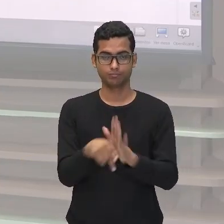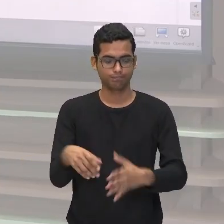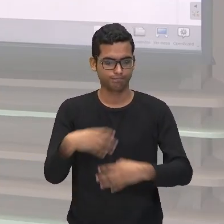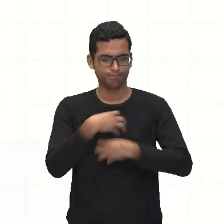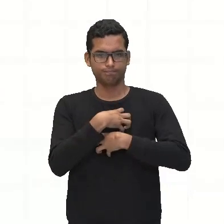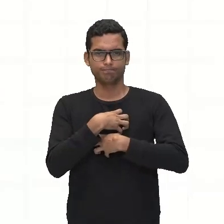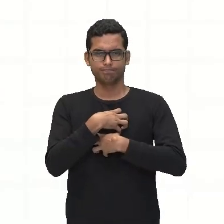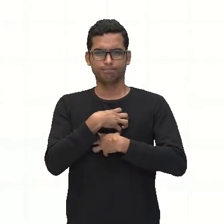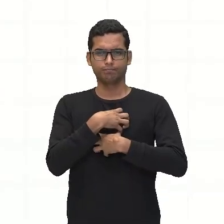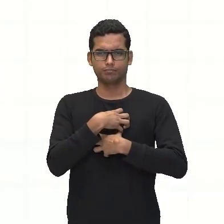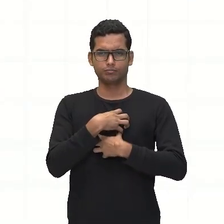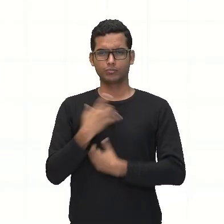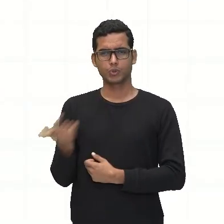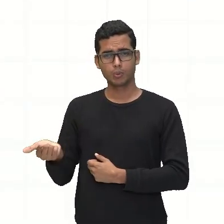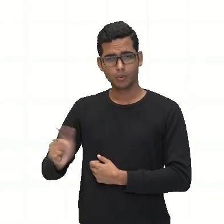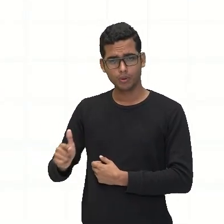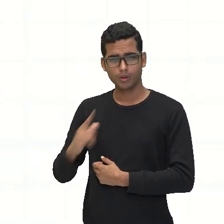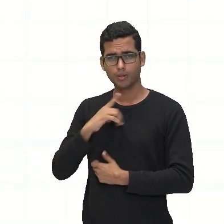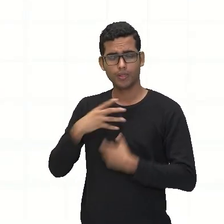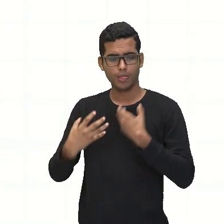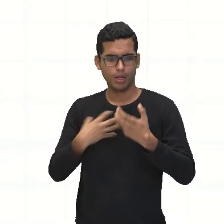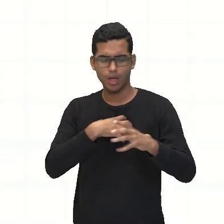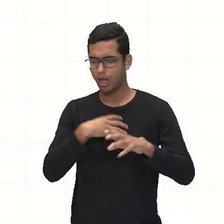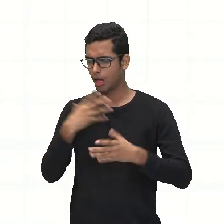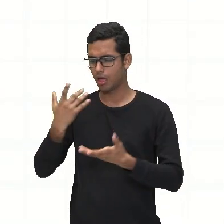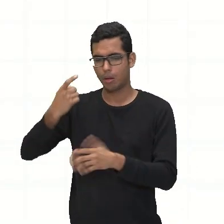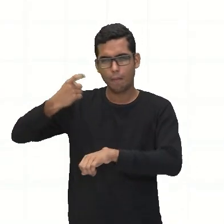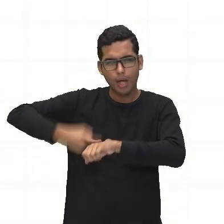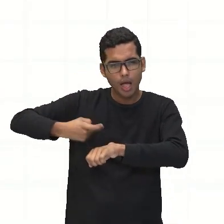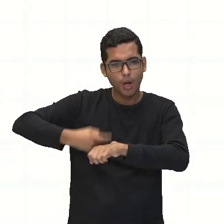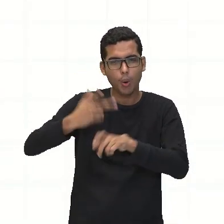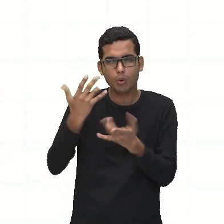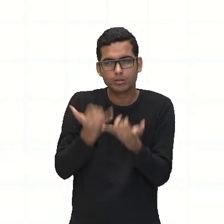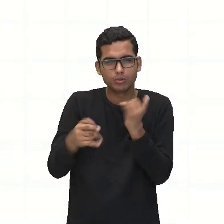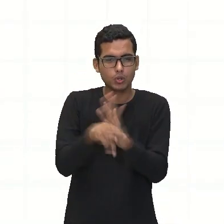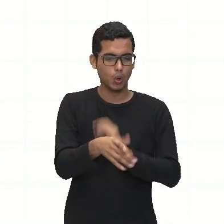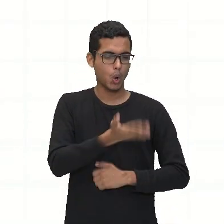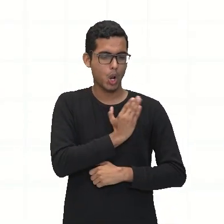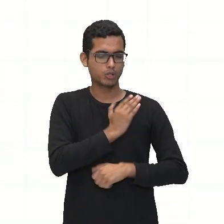uma pedra. Aqui eu tenho a metáfora, certo?